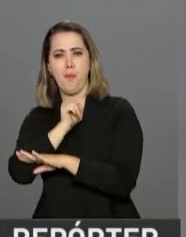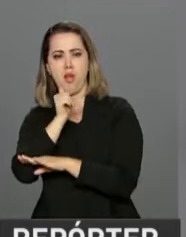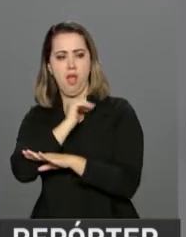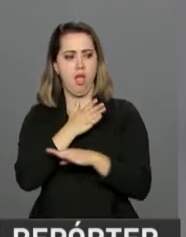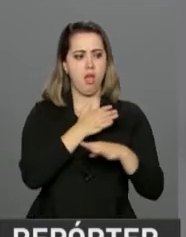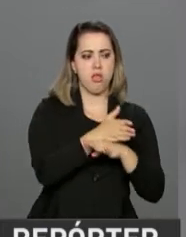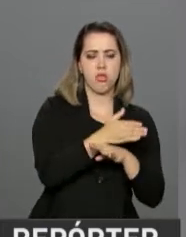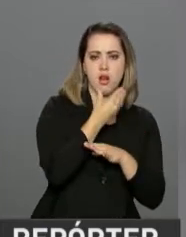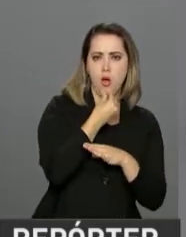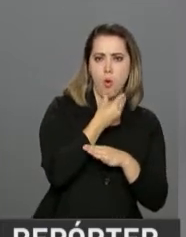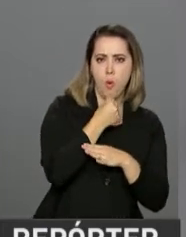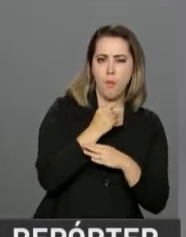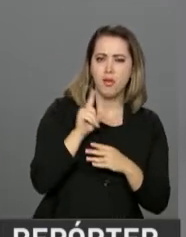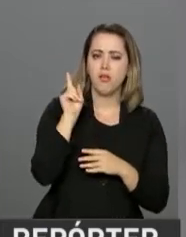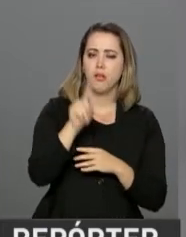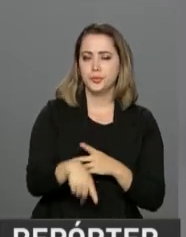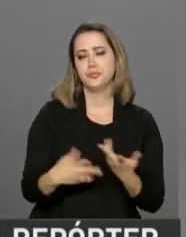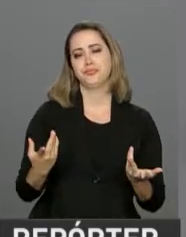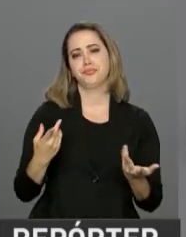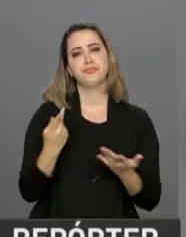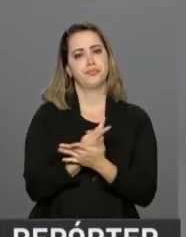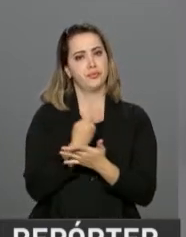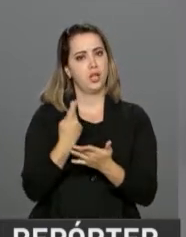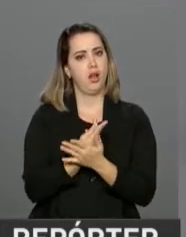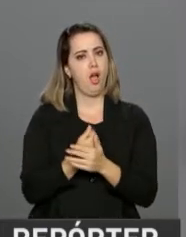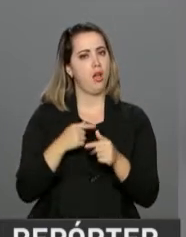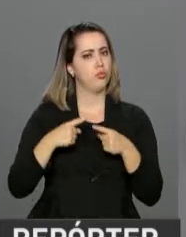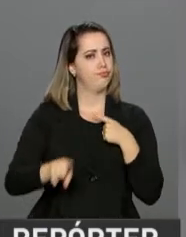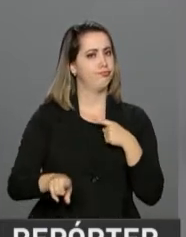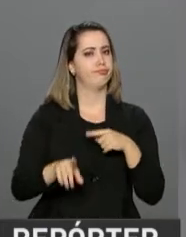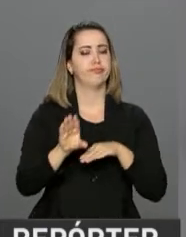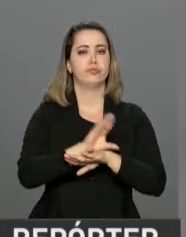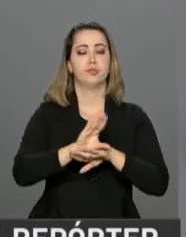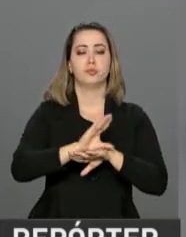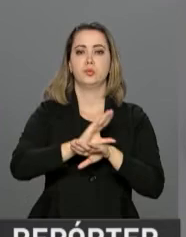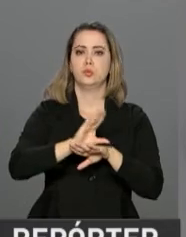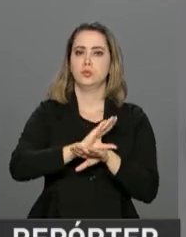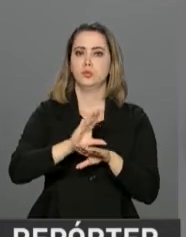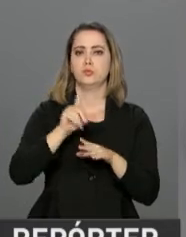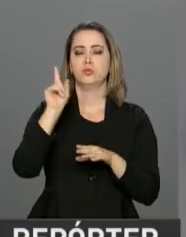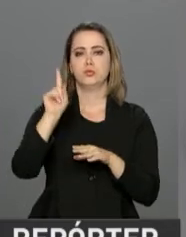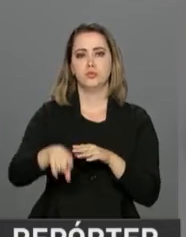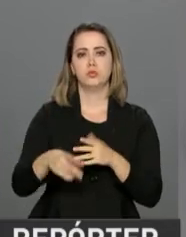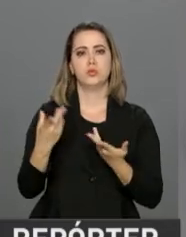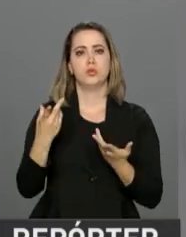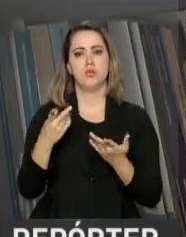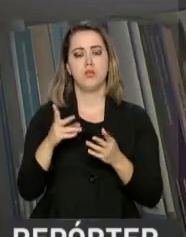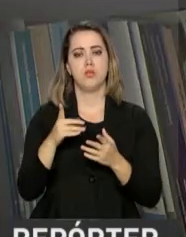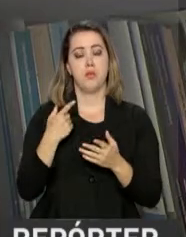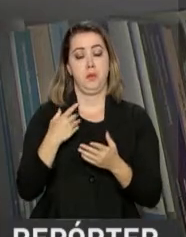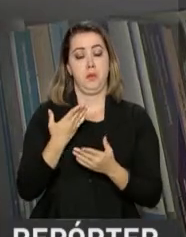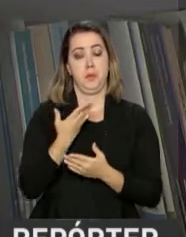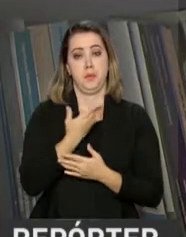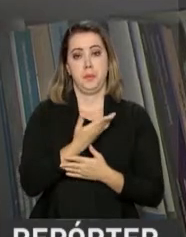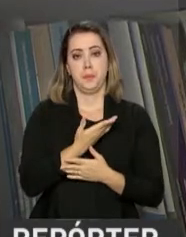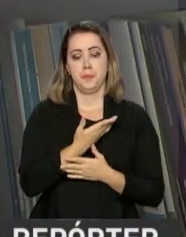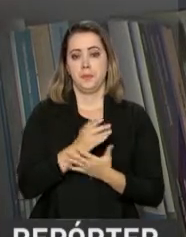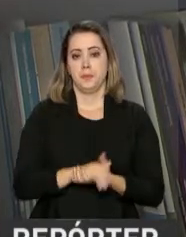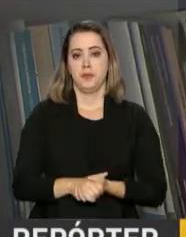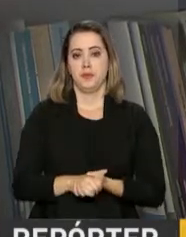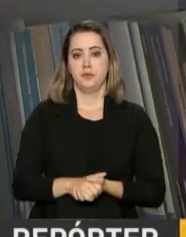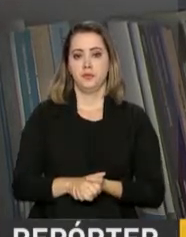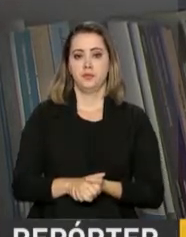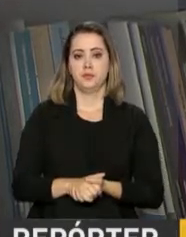em festas e eventos contraria a constituição e viola a dignidade da mulher isso é uma forma que o